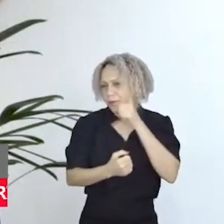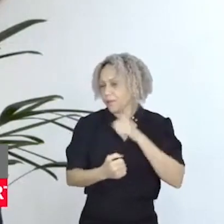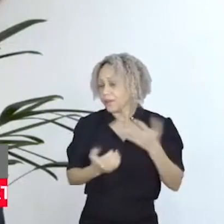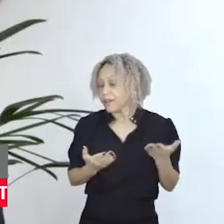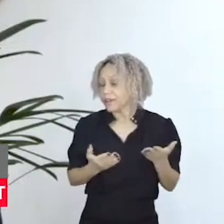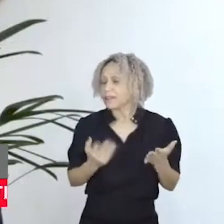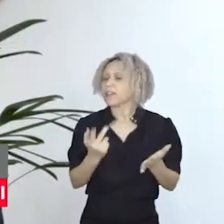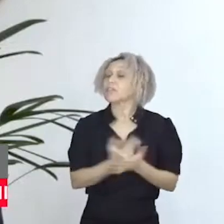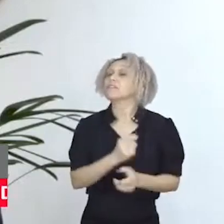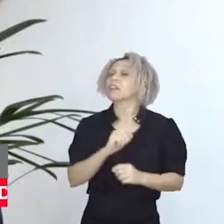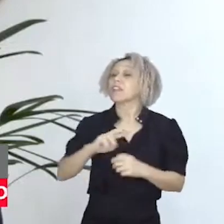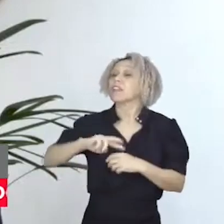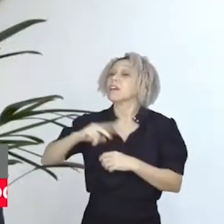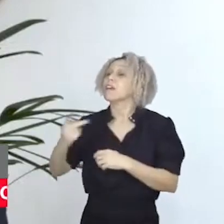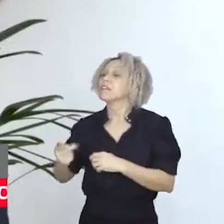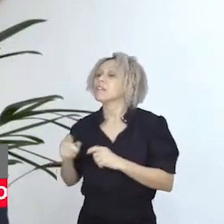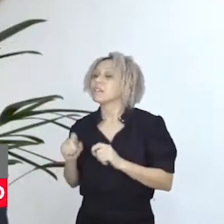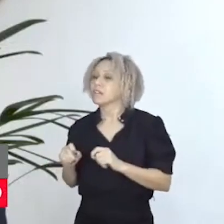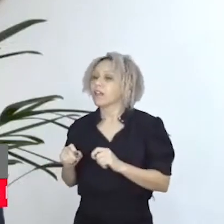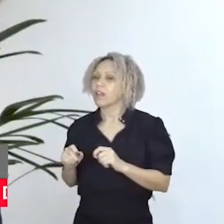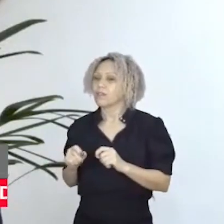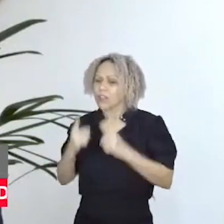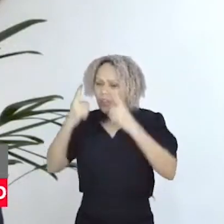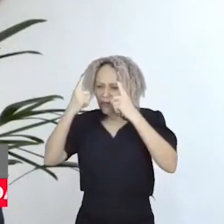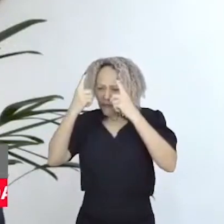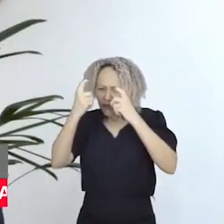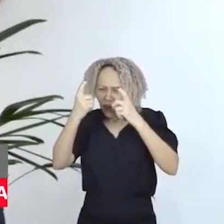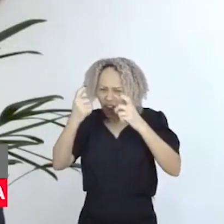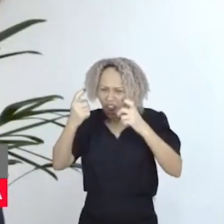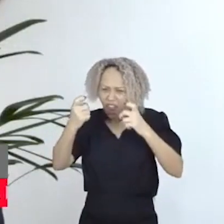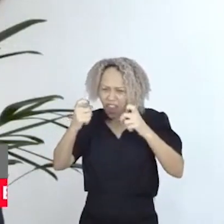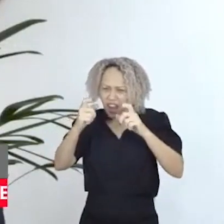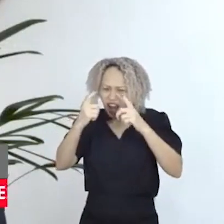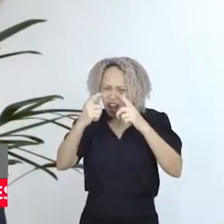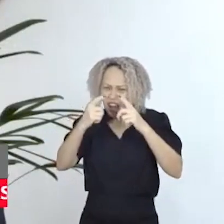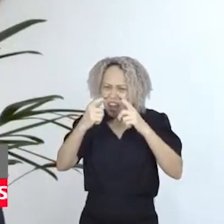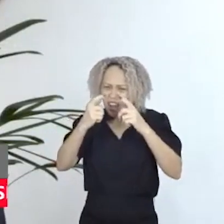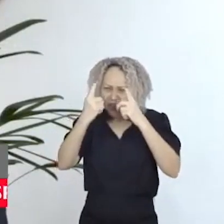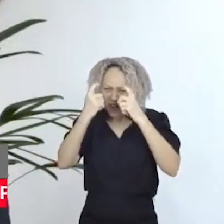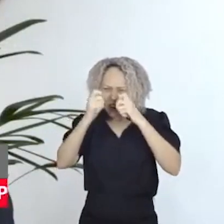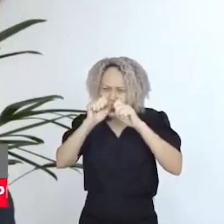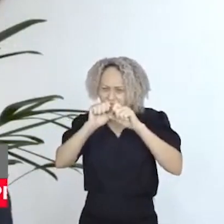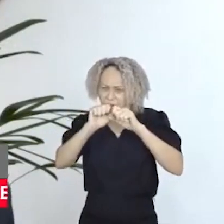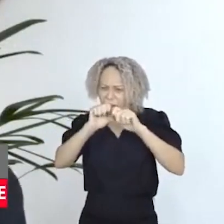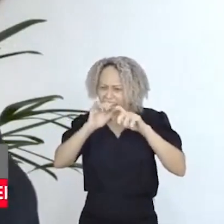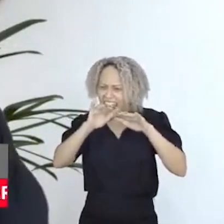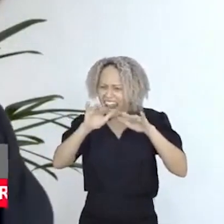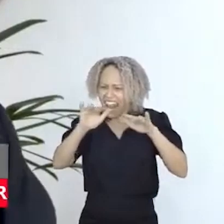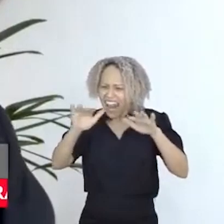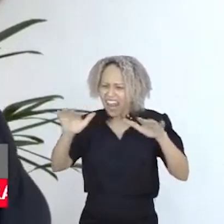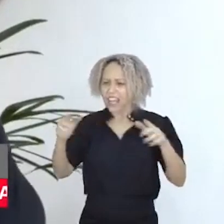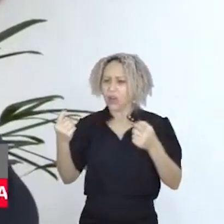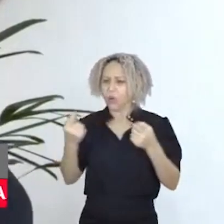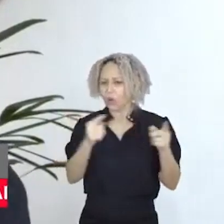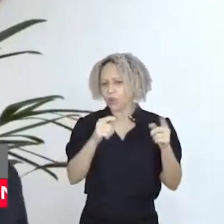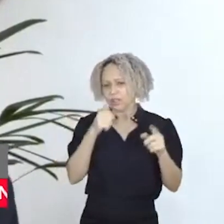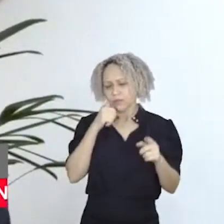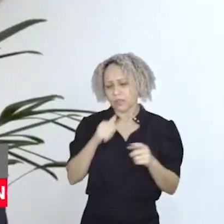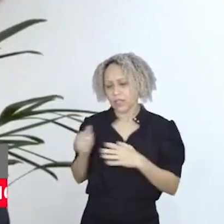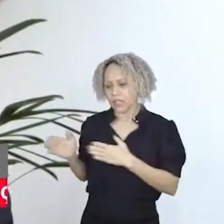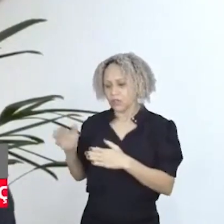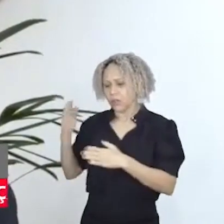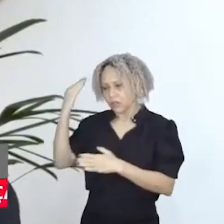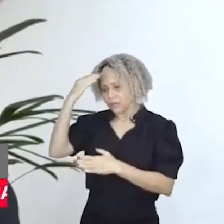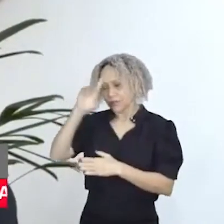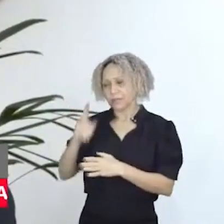foi o aumento da violência contra as mulheres. No governo Bolsonaro, a gente voltou. Eu